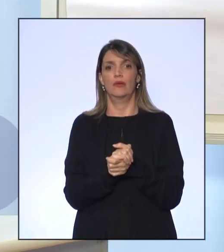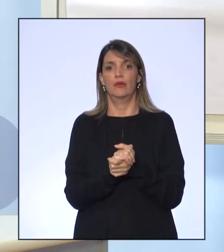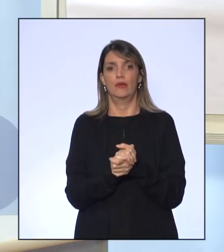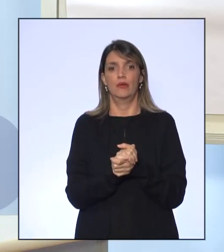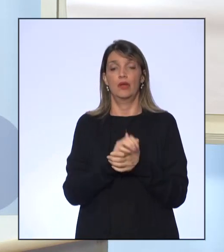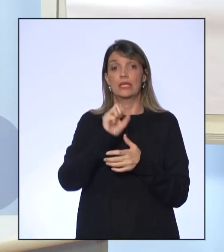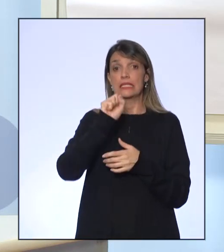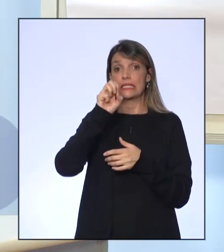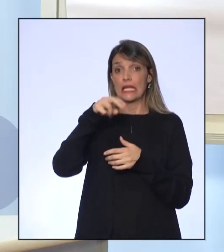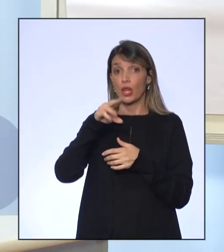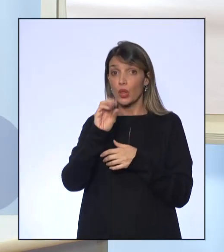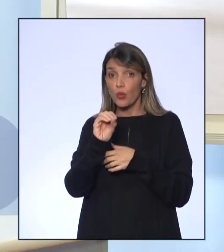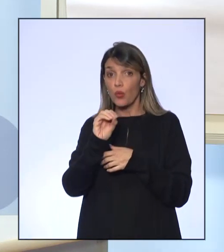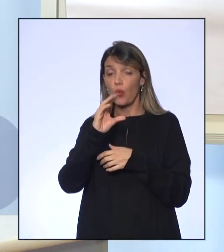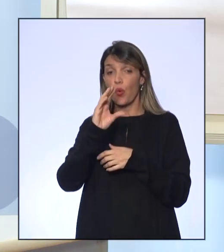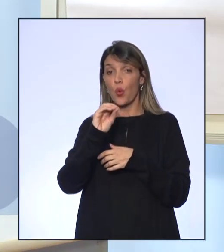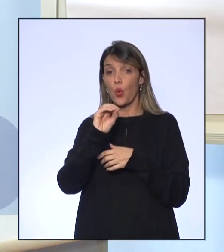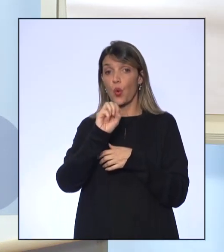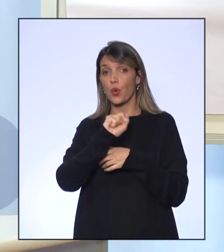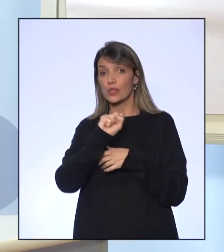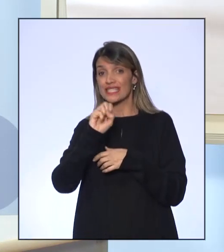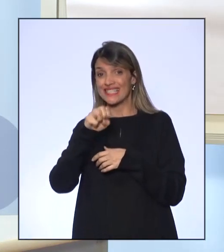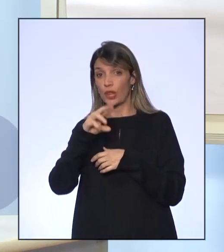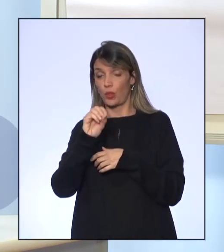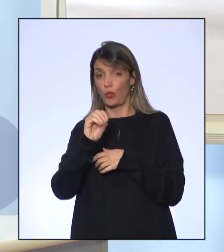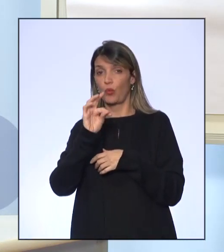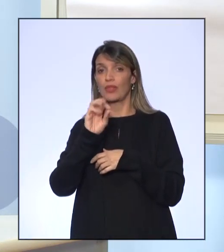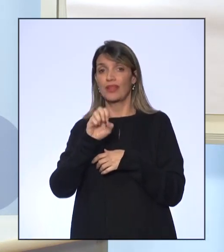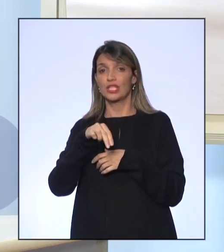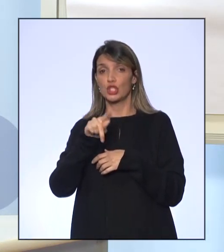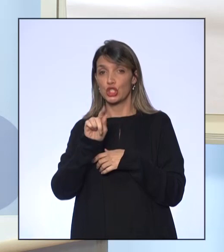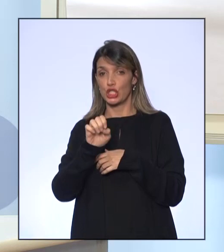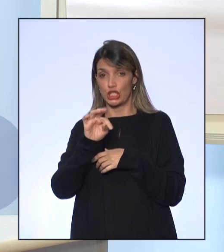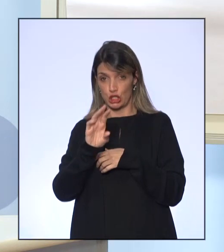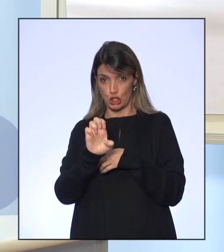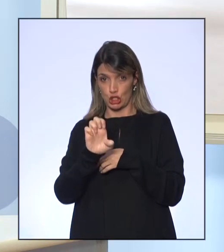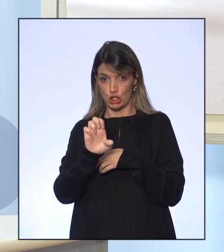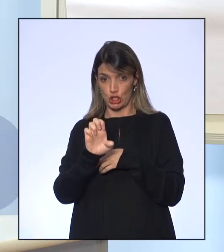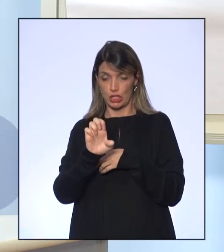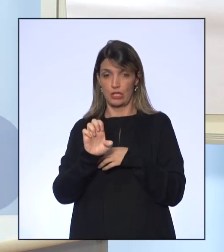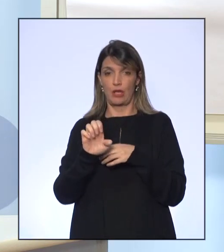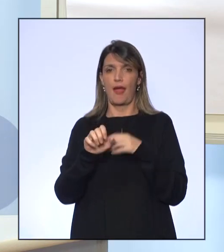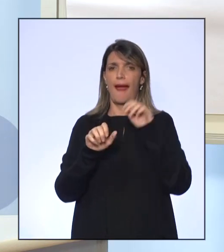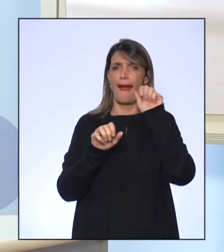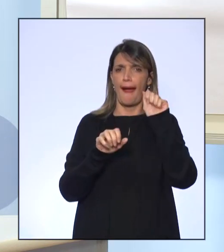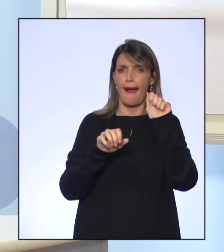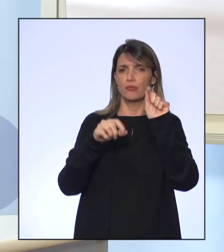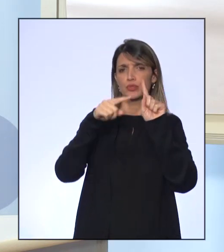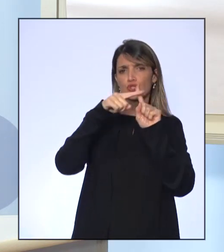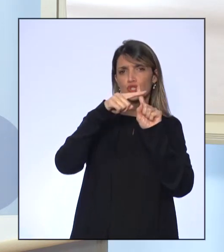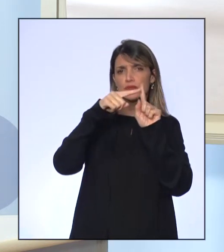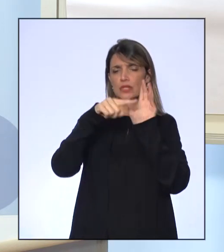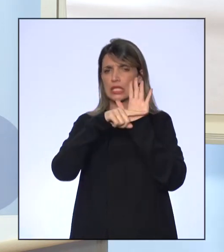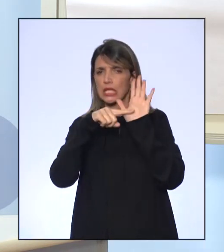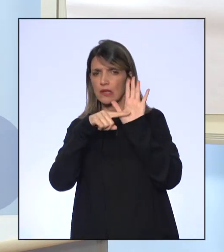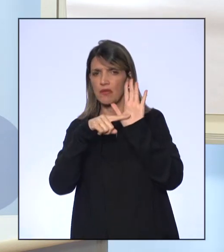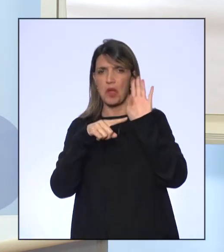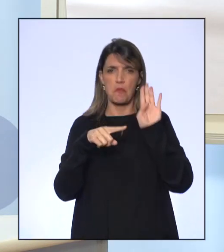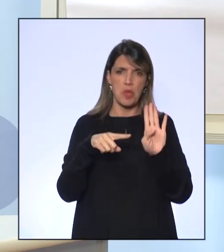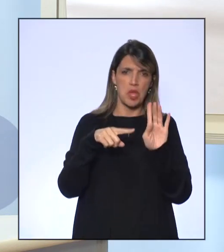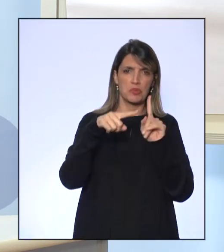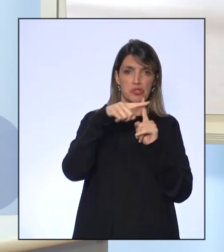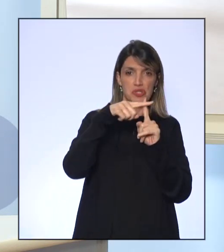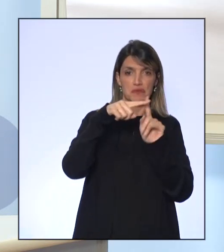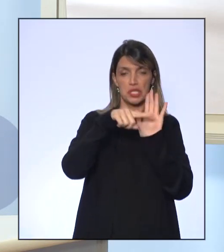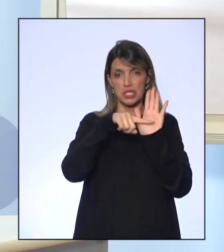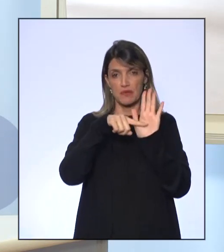seno cosseno e tangente determinado os ângulos e eu só quero saber a é positiva ou negativa ab é positiva